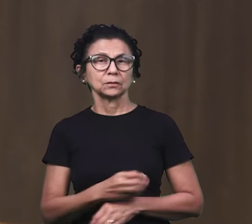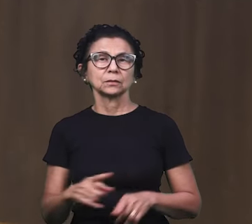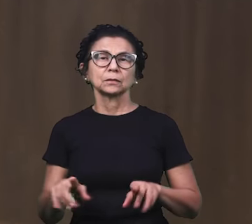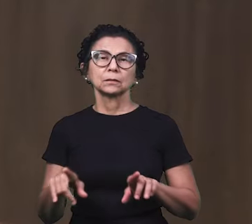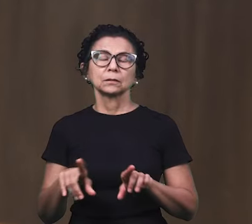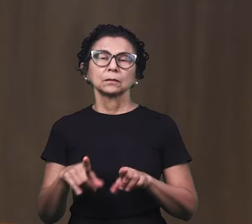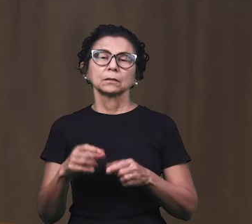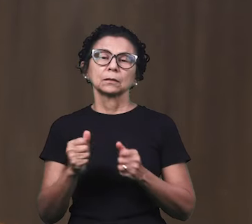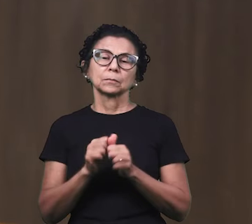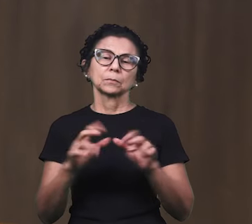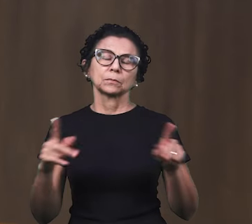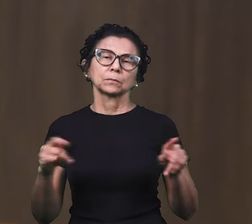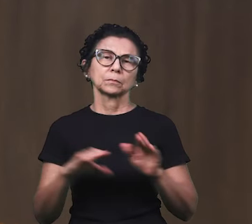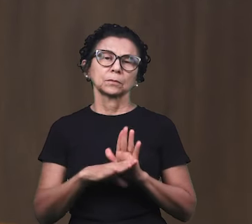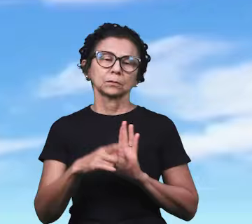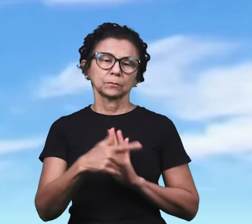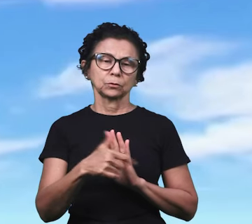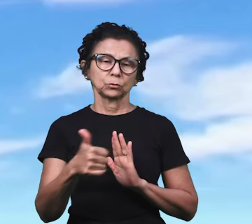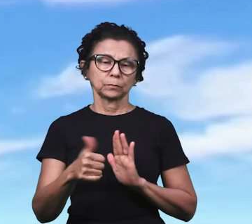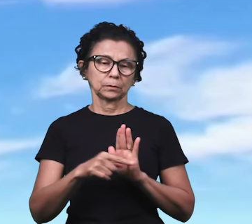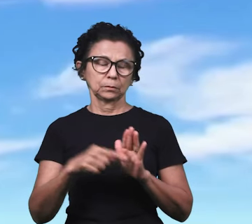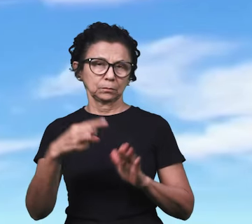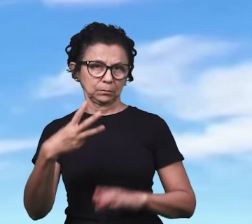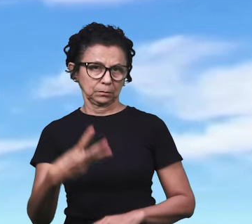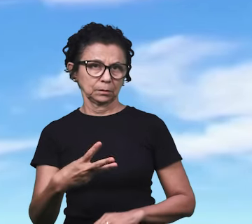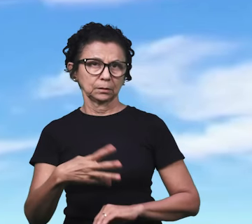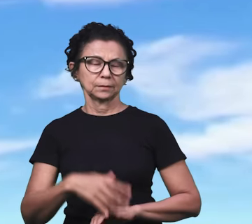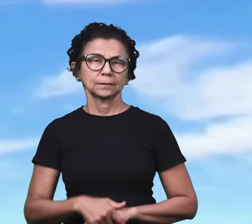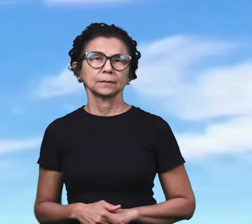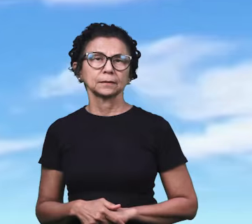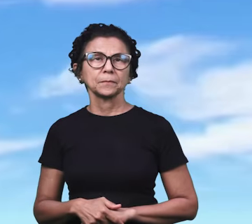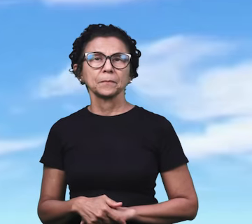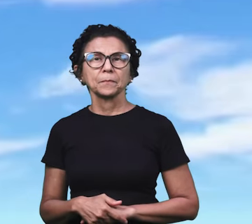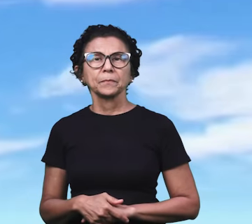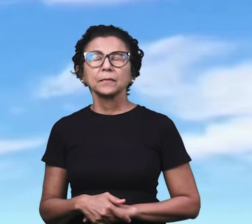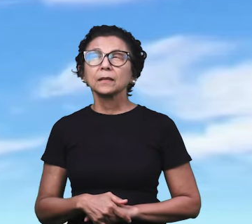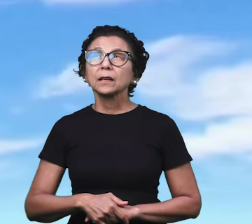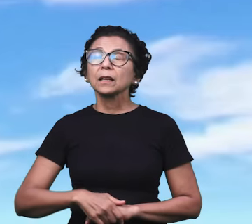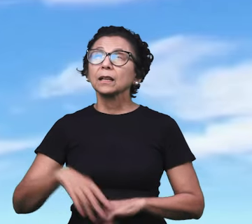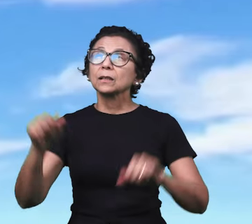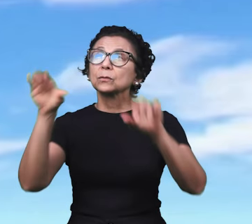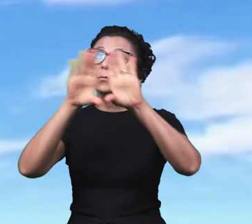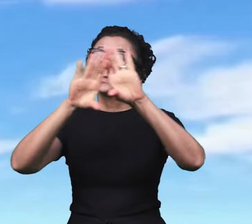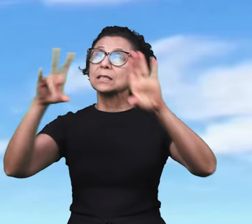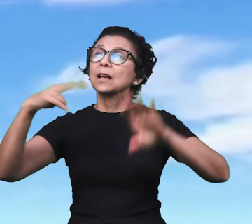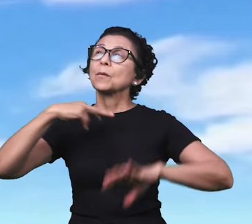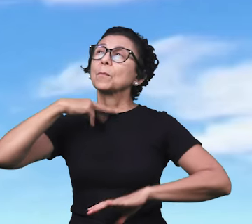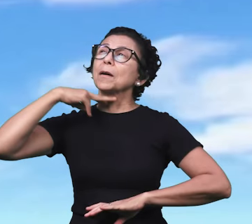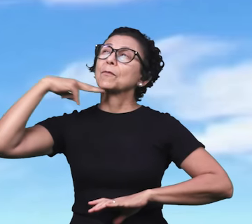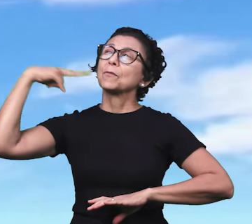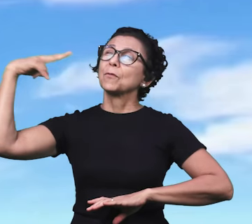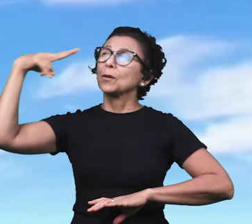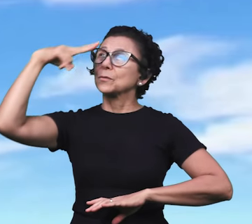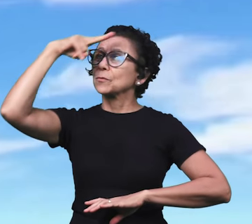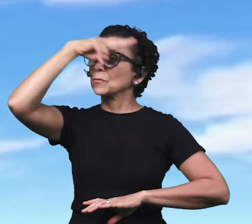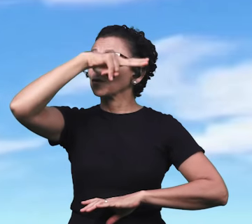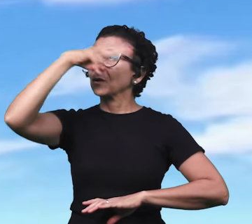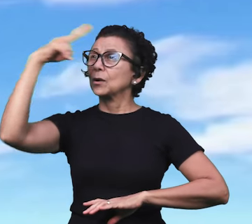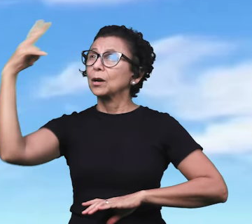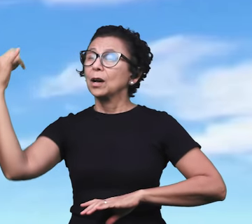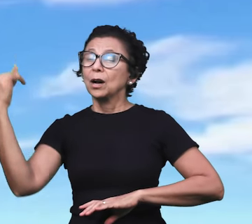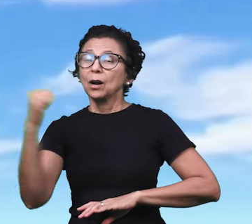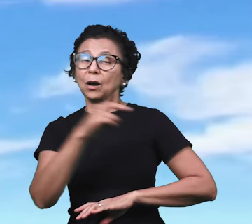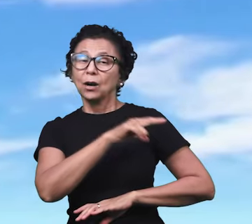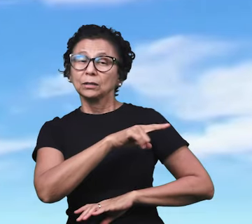Apocalipse 21:3, assim: e ouvi uma grande voz do céu que dizia: eis aqui o tabernáculo de Deus com